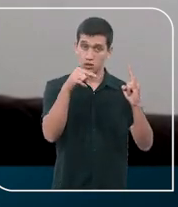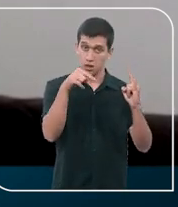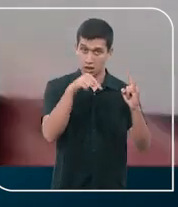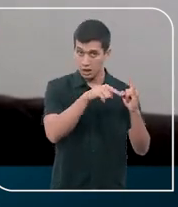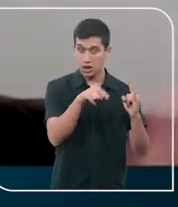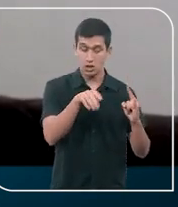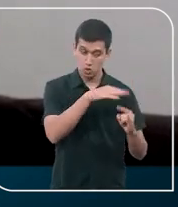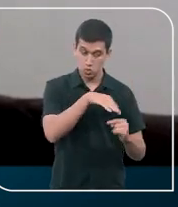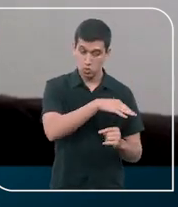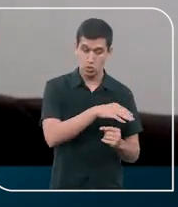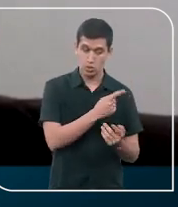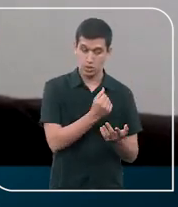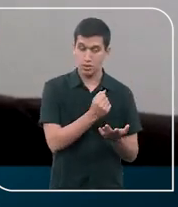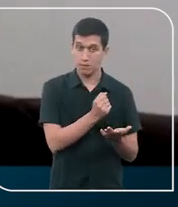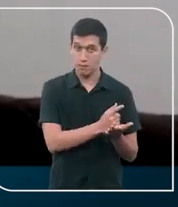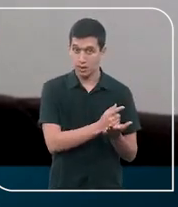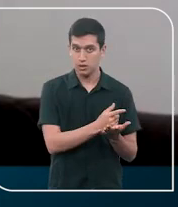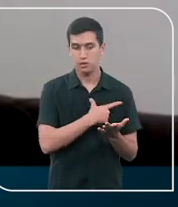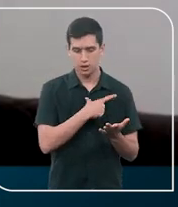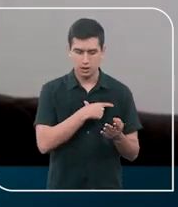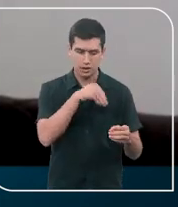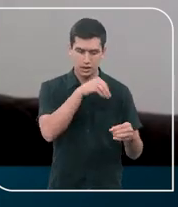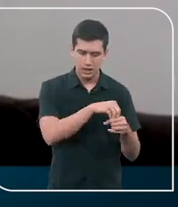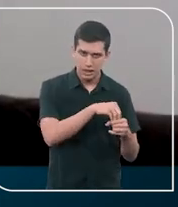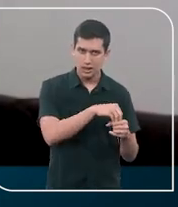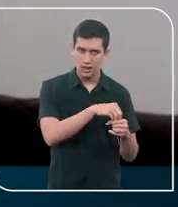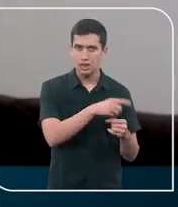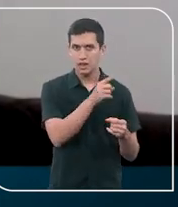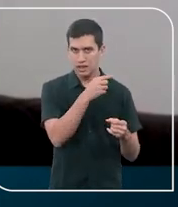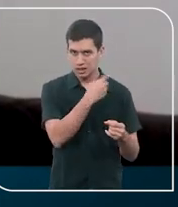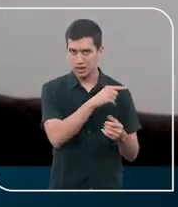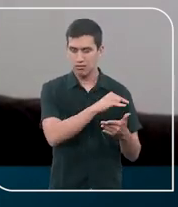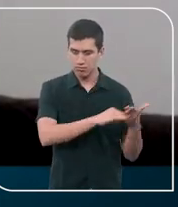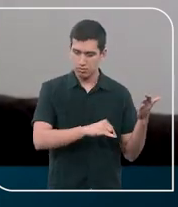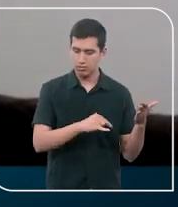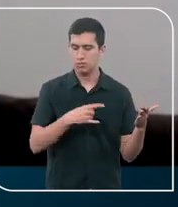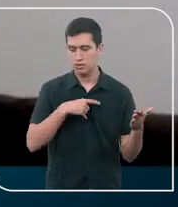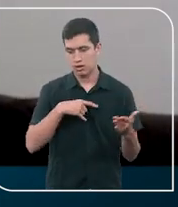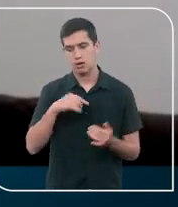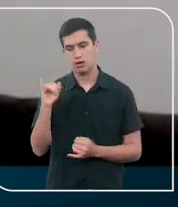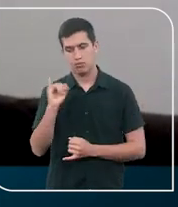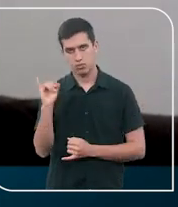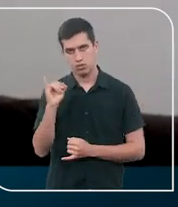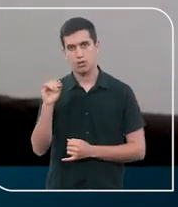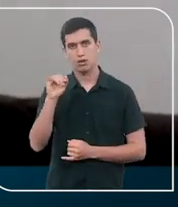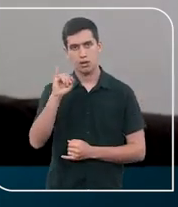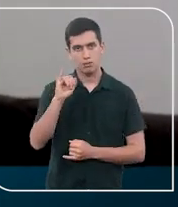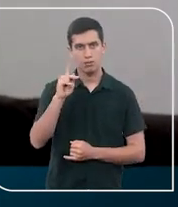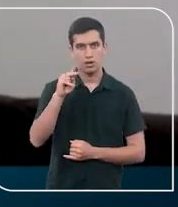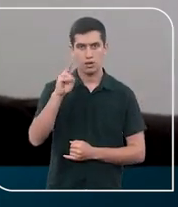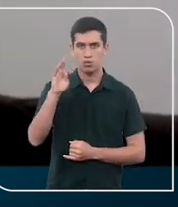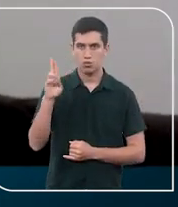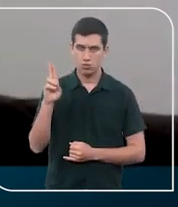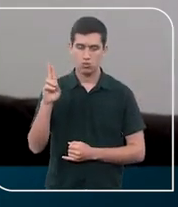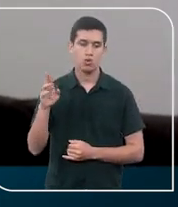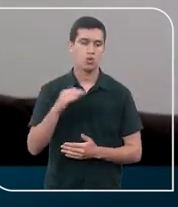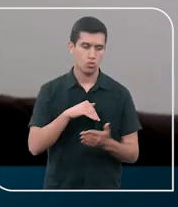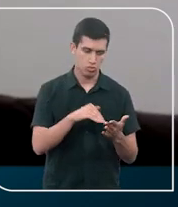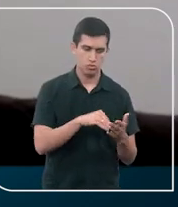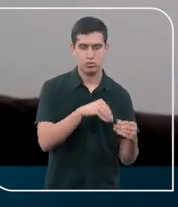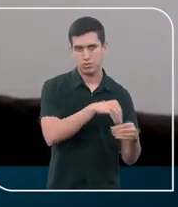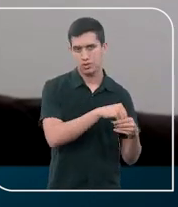áreas comuns que vem, inclusive, separado numa guia, por diversos motivos. Tem muitos empreendimentos que o próprio IPTU